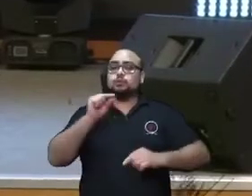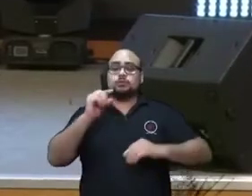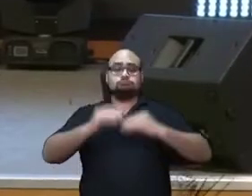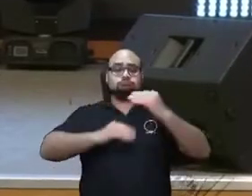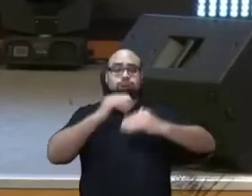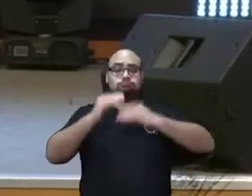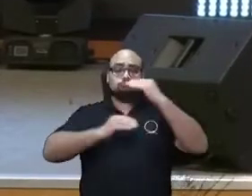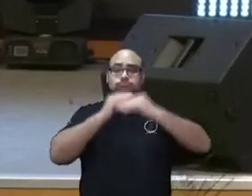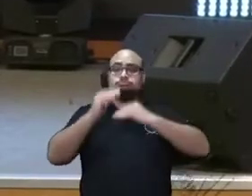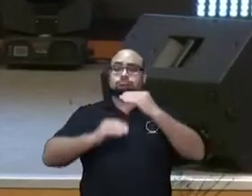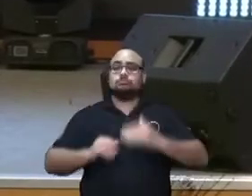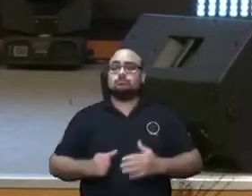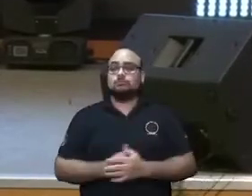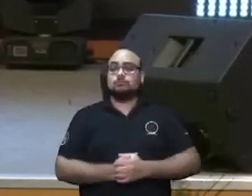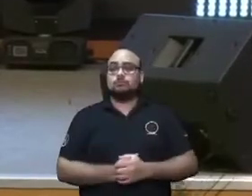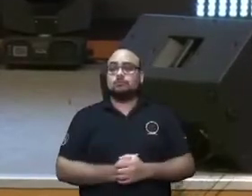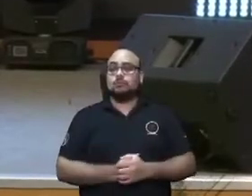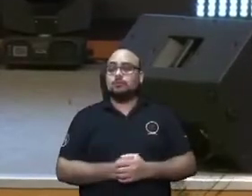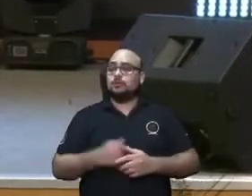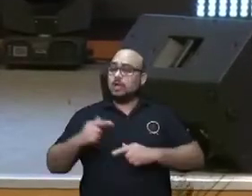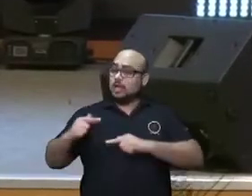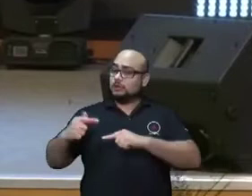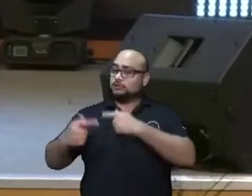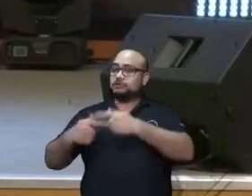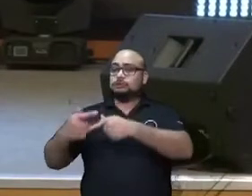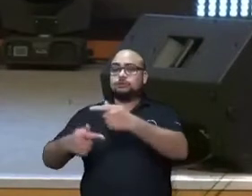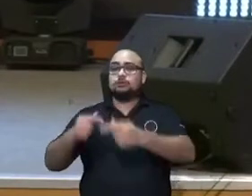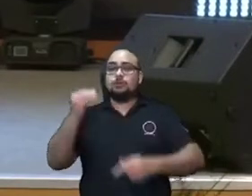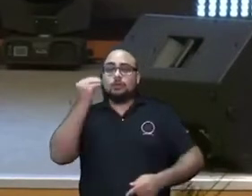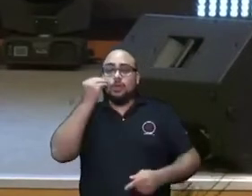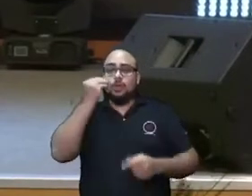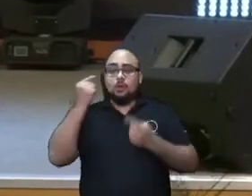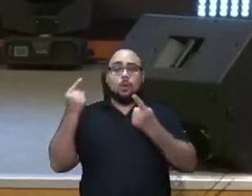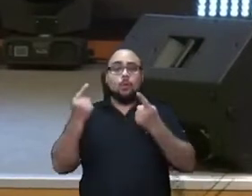flecheiros fecharam, perseguiram. E entenda,